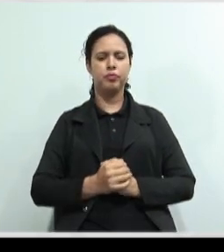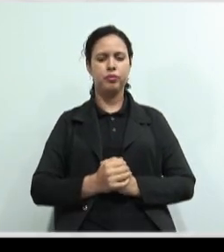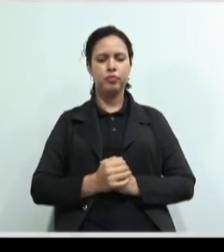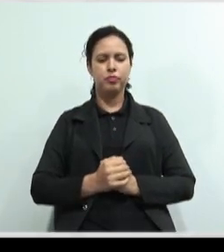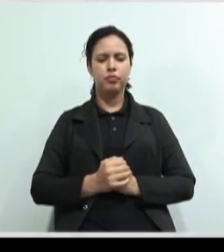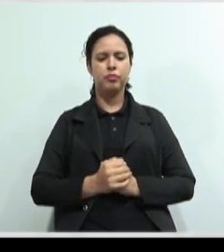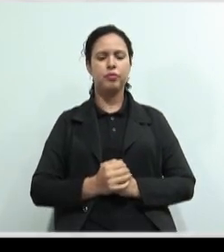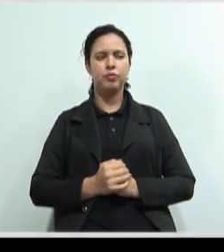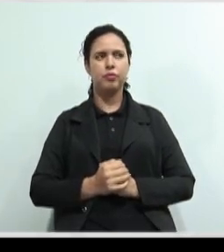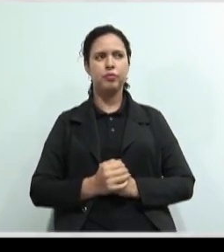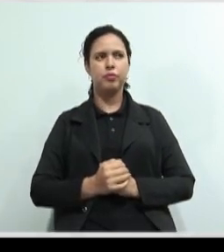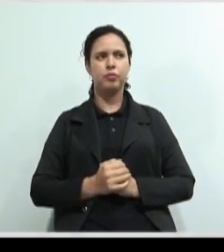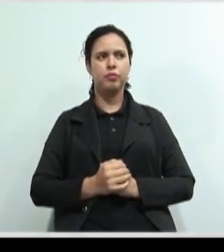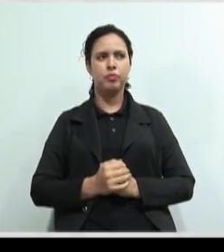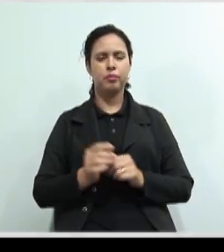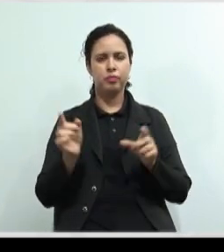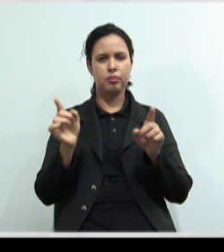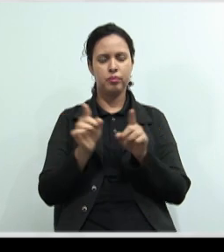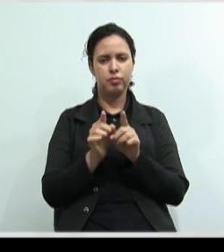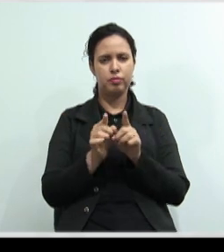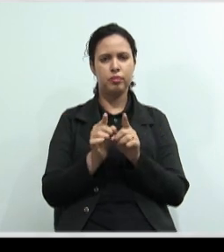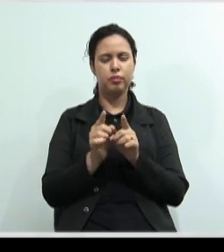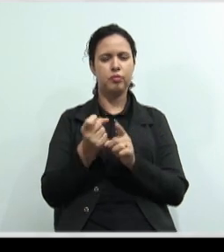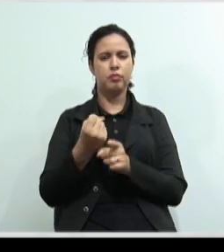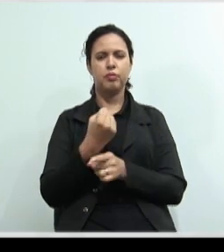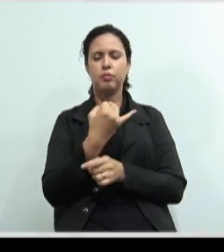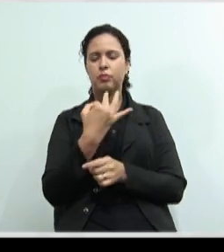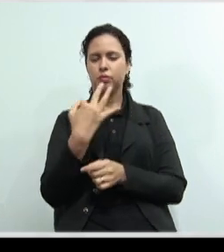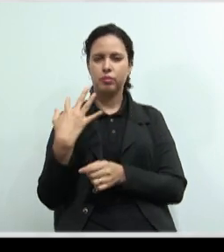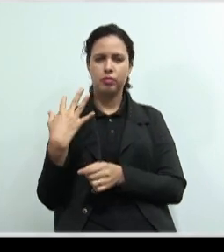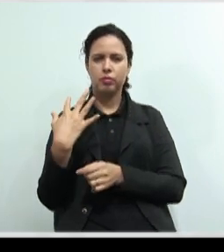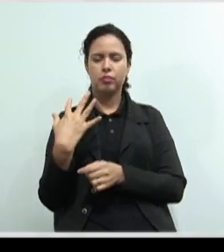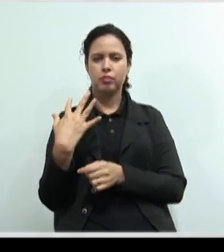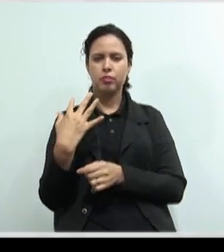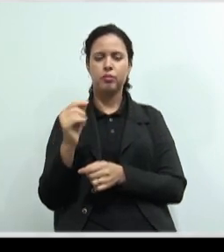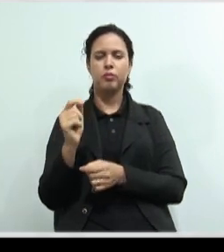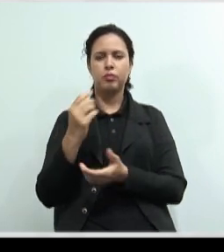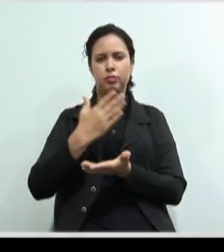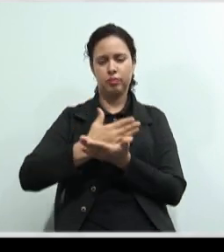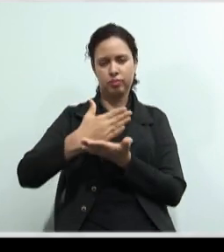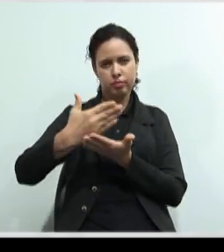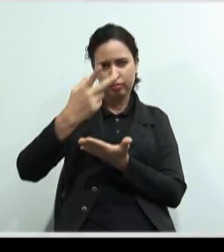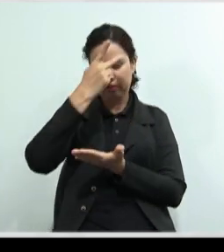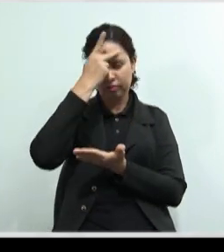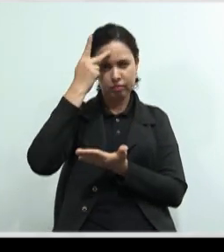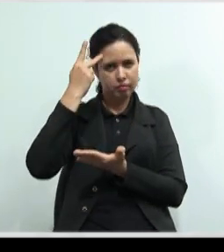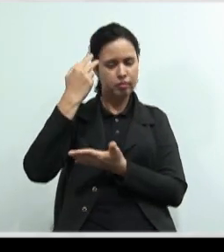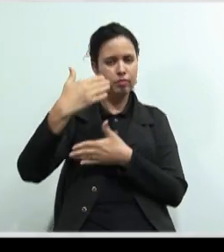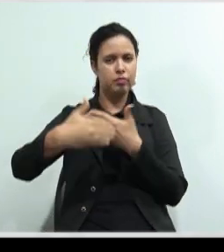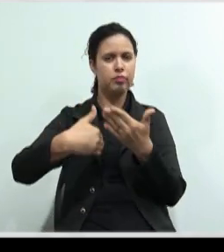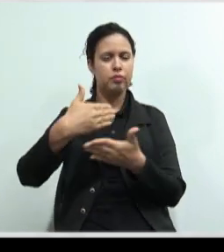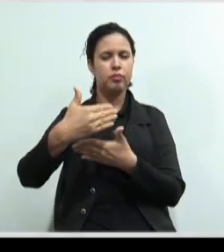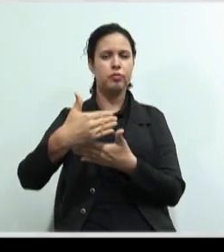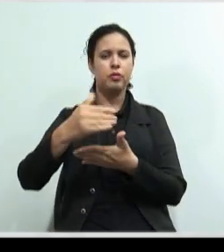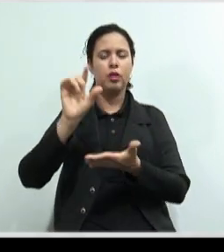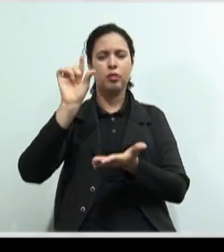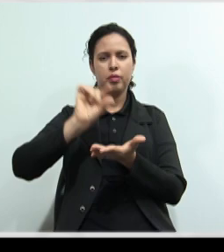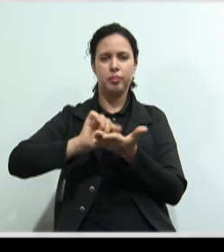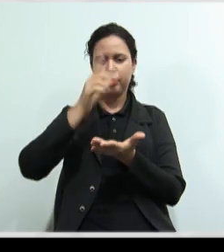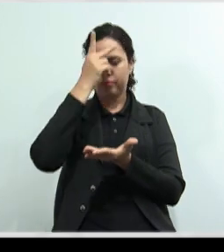Com a menor quantidade possível de intermediários nesse processo. Então, quanto menos pessoas